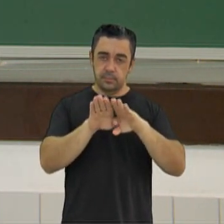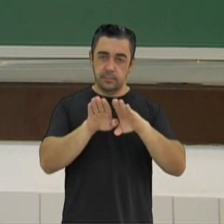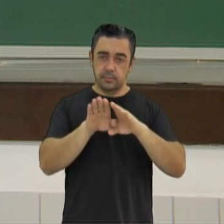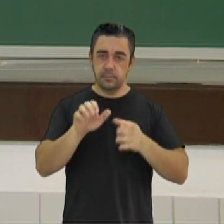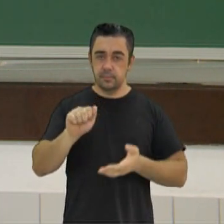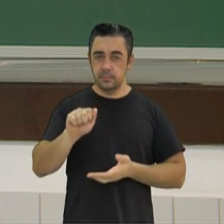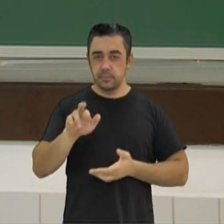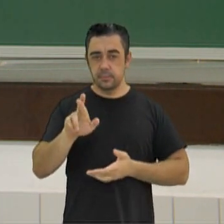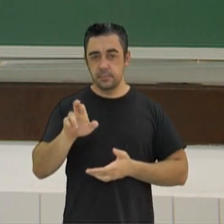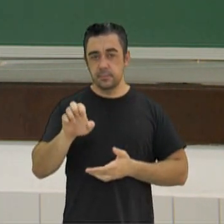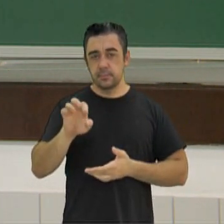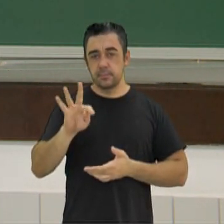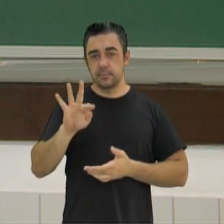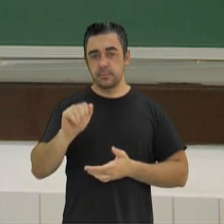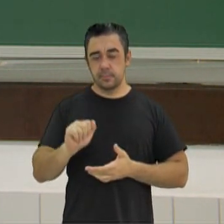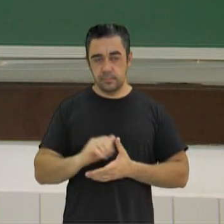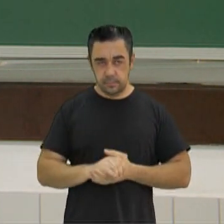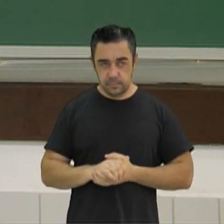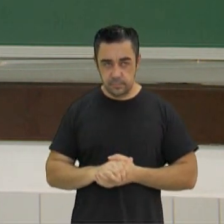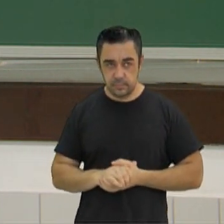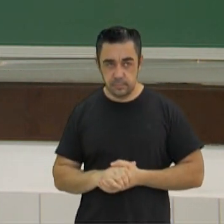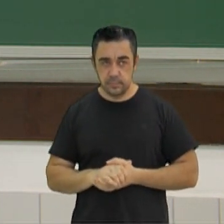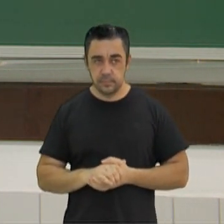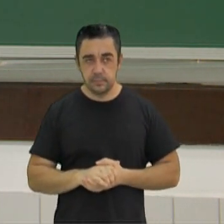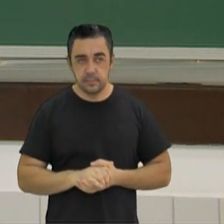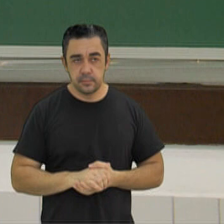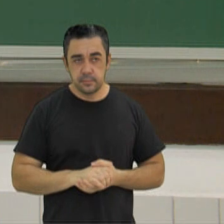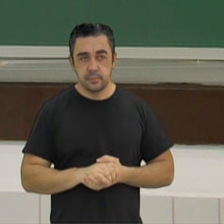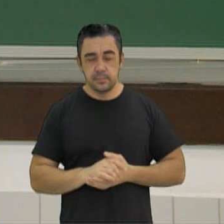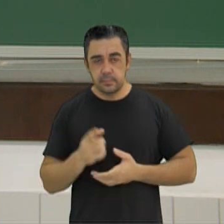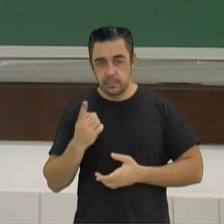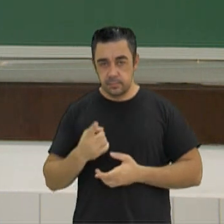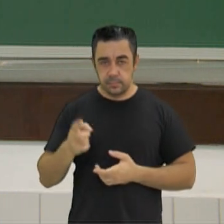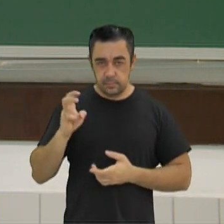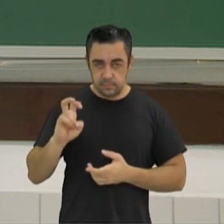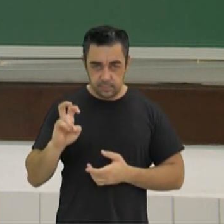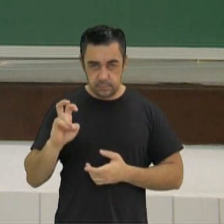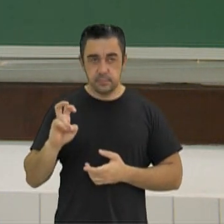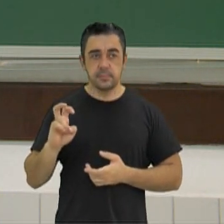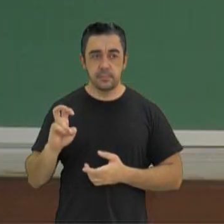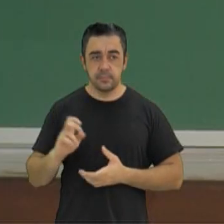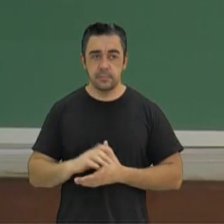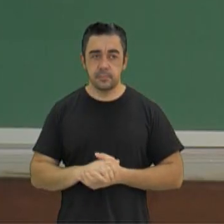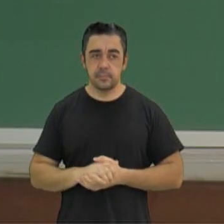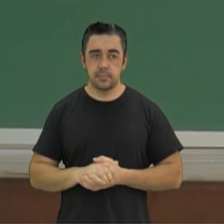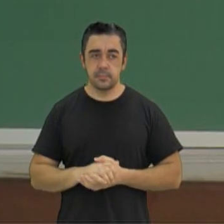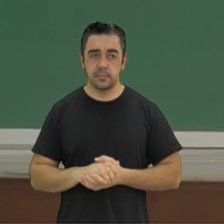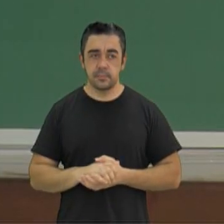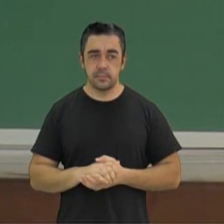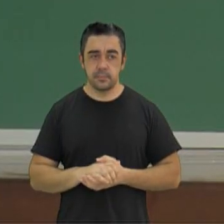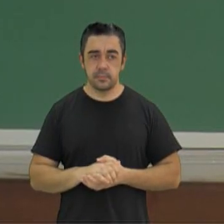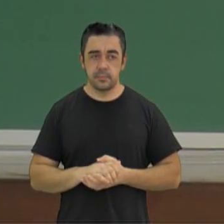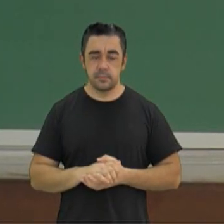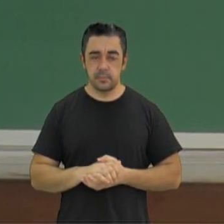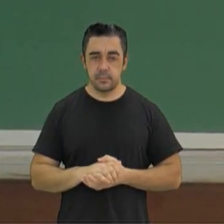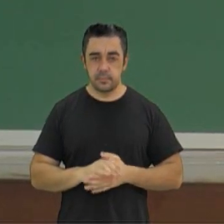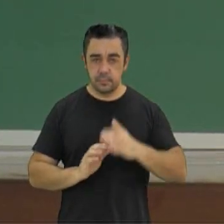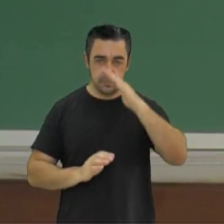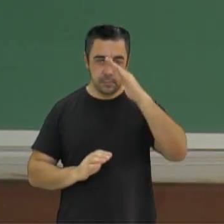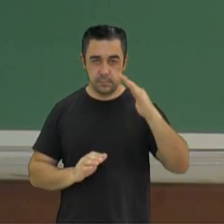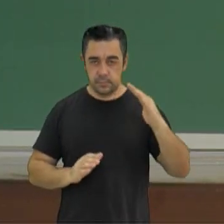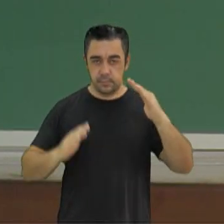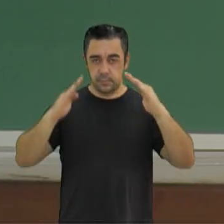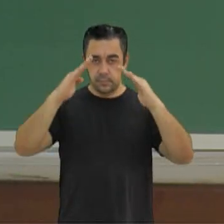hein? Não é altura, prestar atenção. Nós temos 15 centímetros aqui na lateral